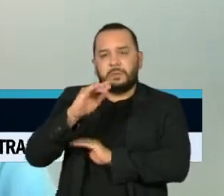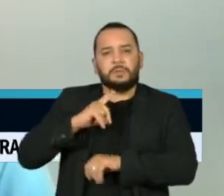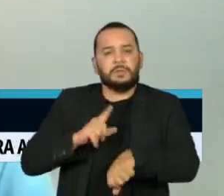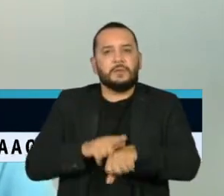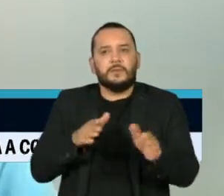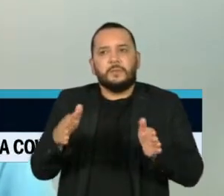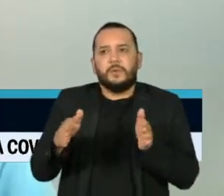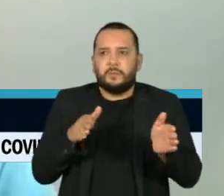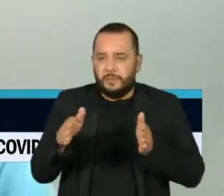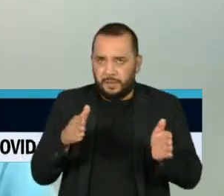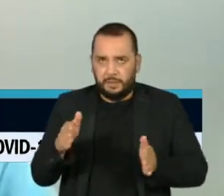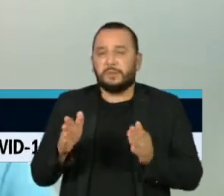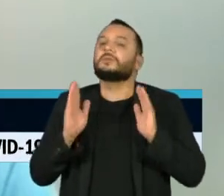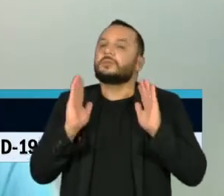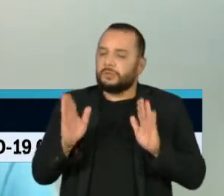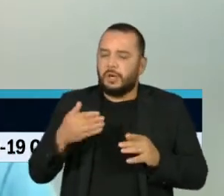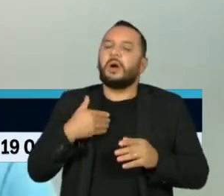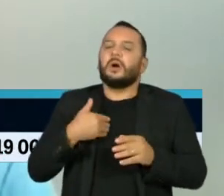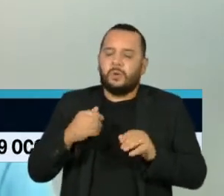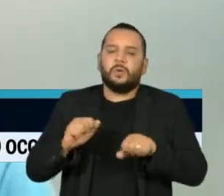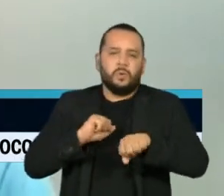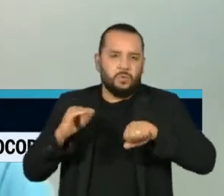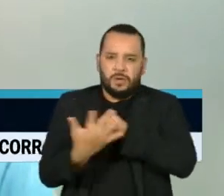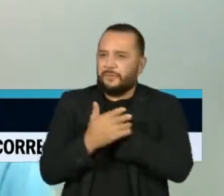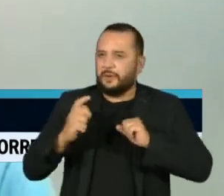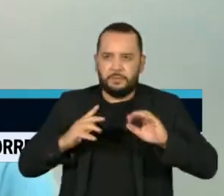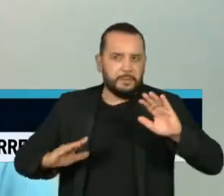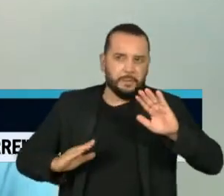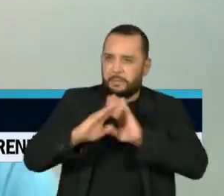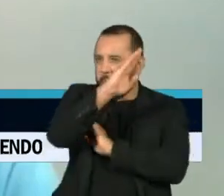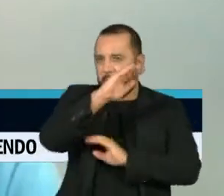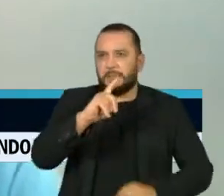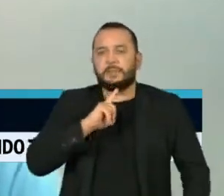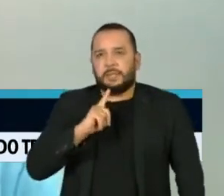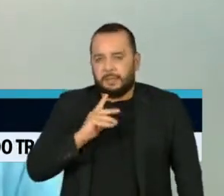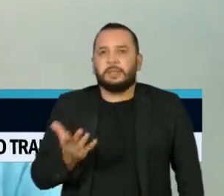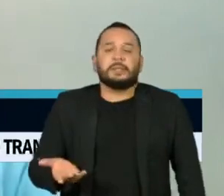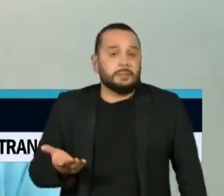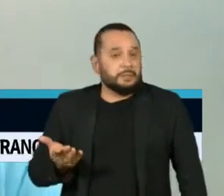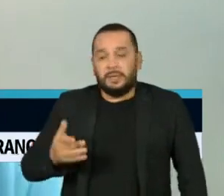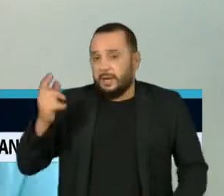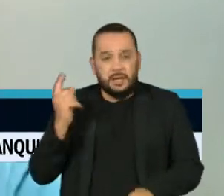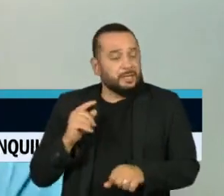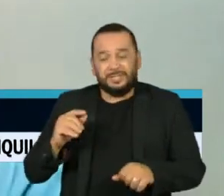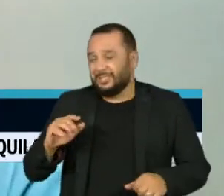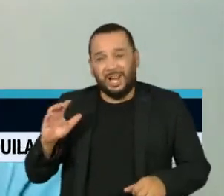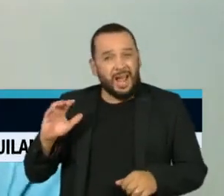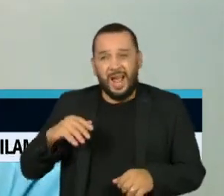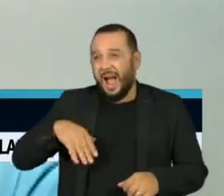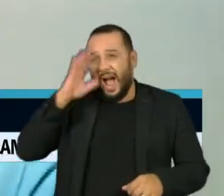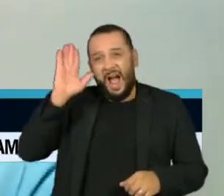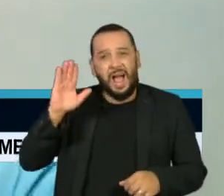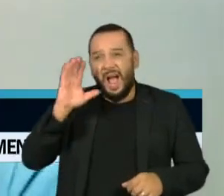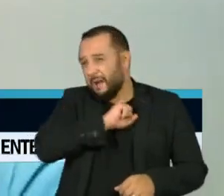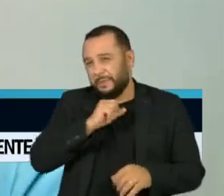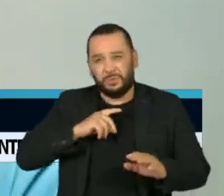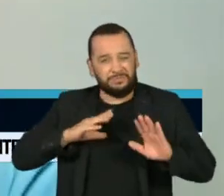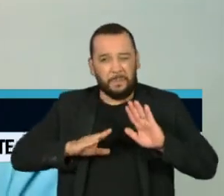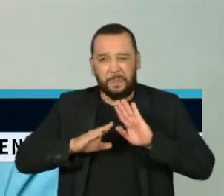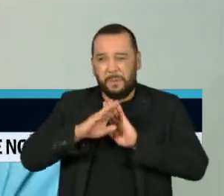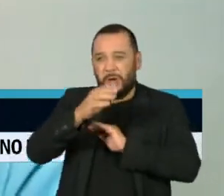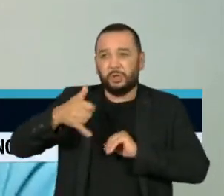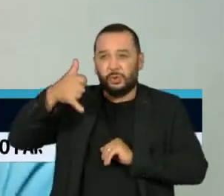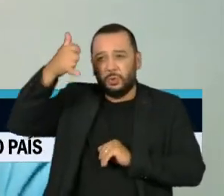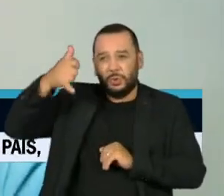com a pandemia muito acentuada, né, o nível de atividade muito baixo, e subiu demais a taxa de juros. Até que a gente está vendo agora como o